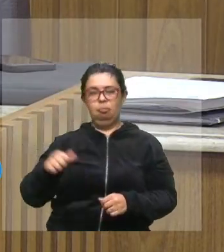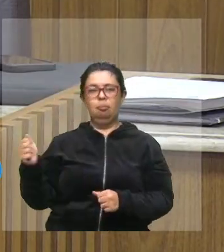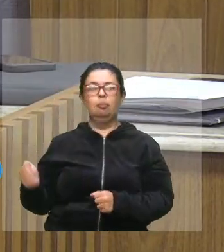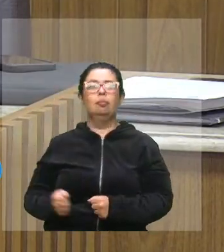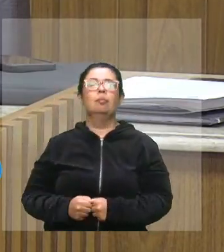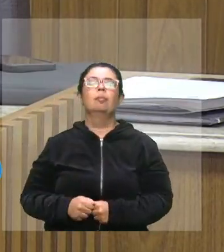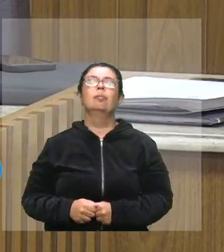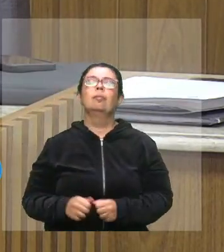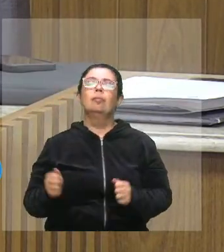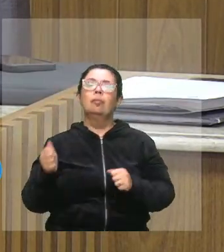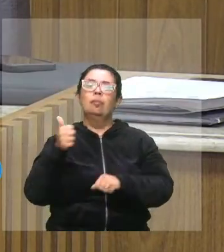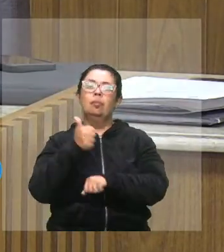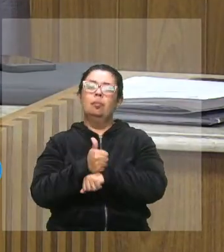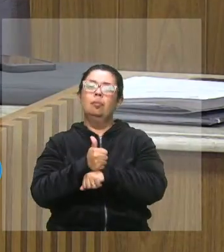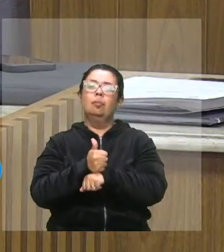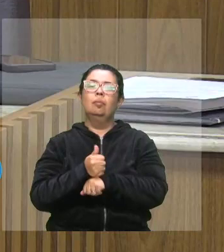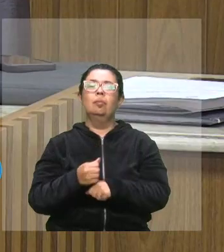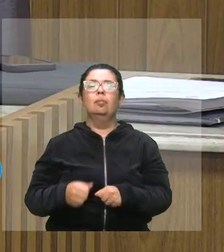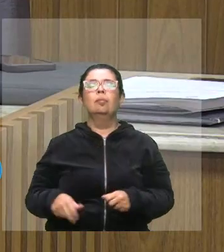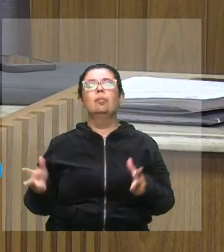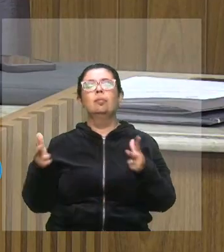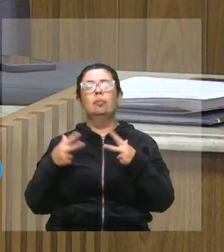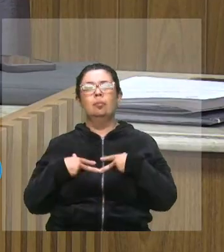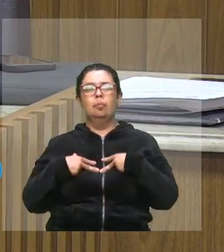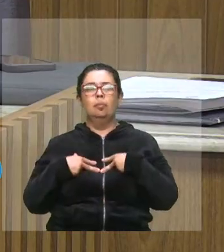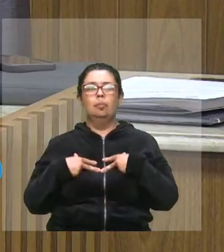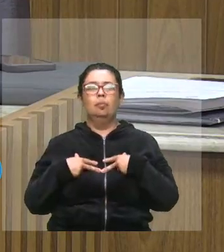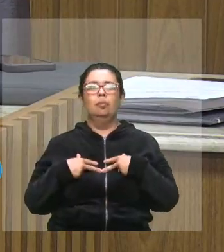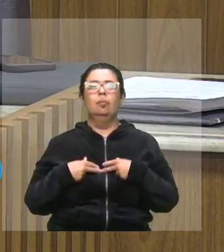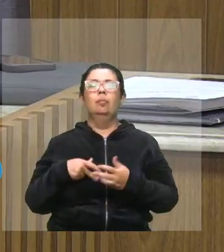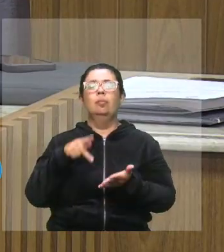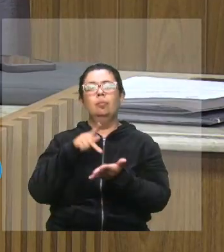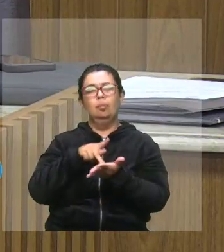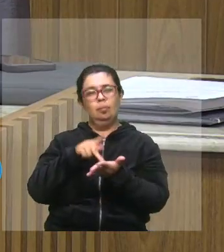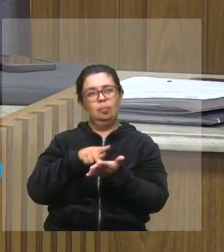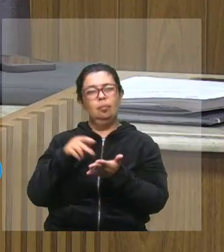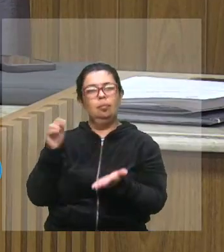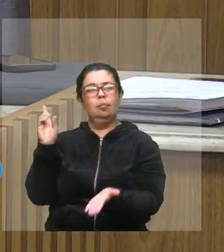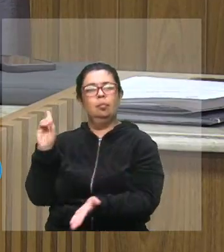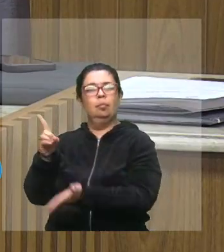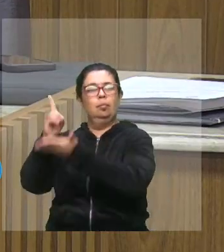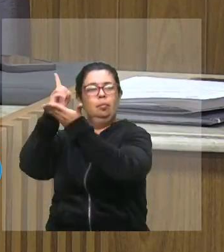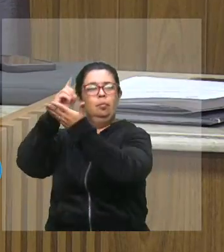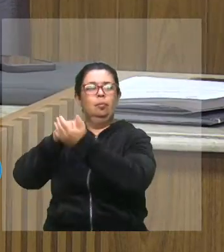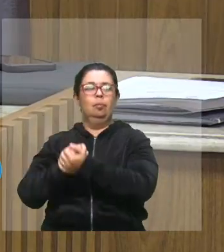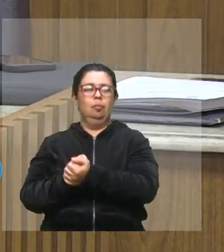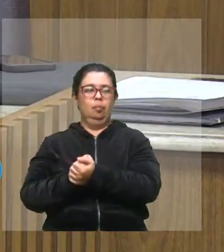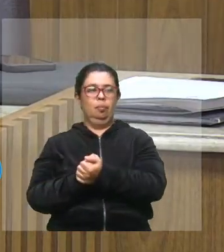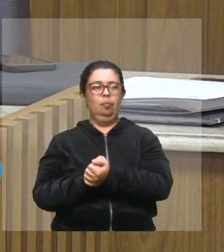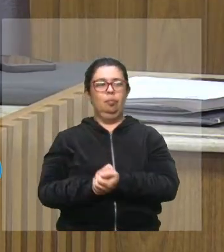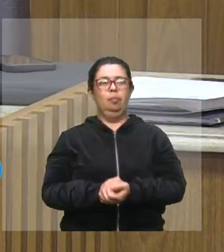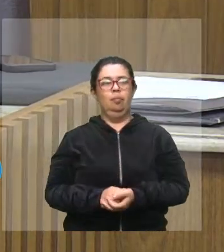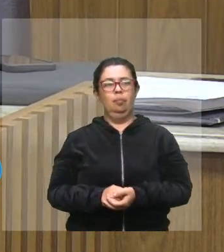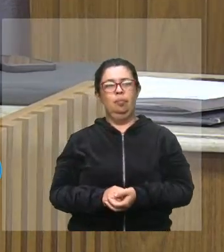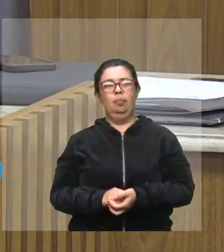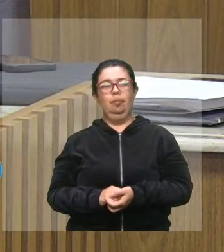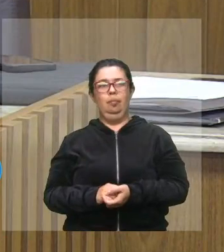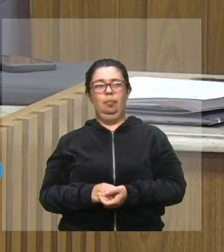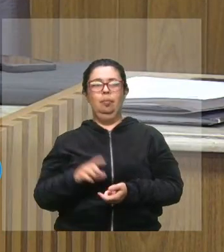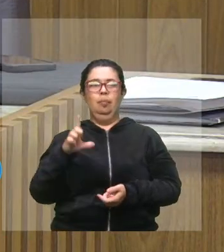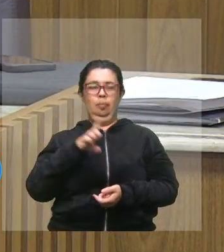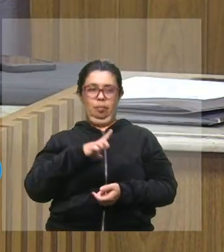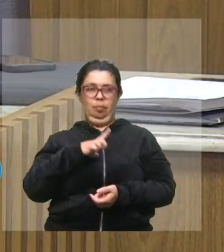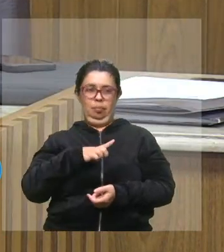homenageada, que com certeza é merecedora das nossas mais sinceras homenagens. Eu, como tenho a minha mãe